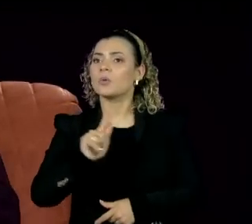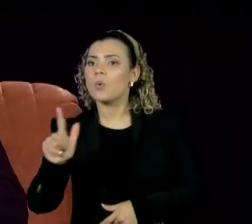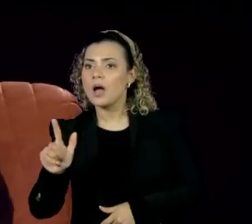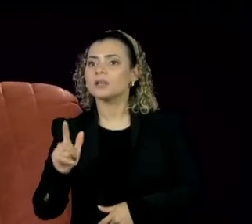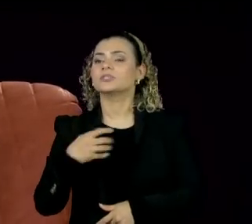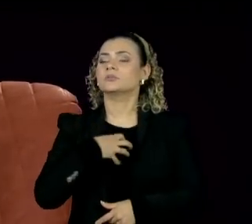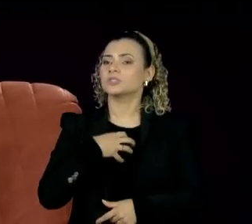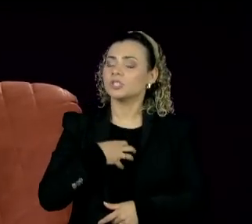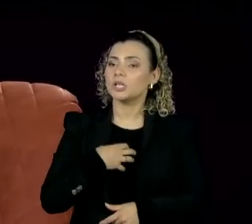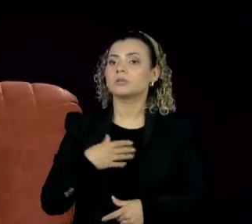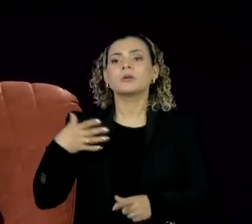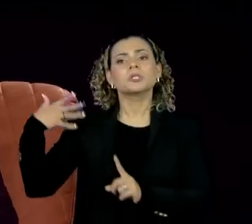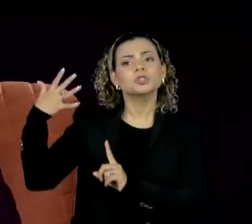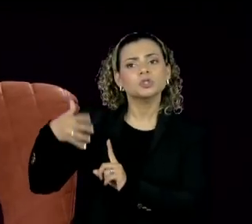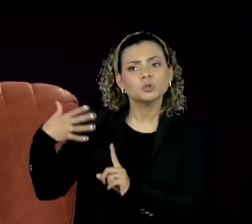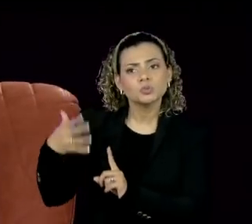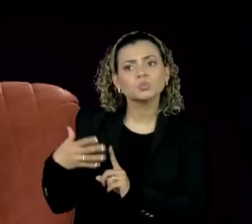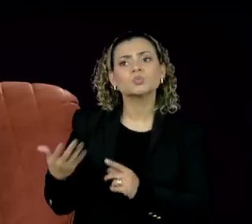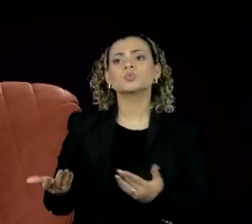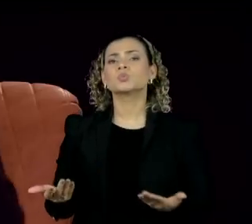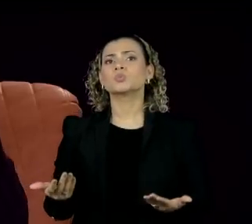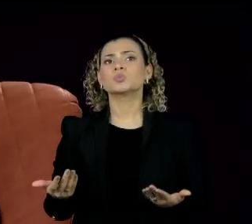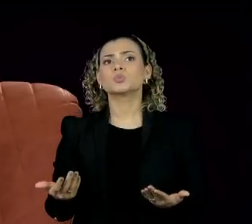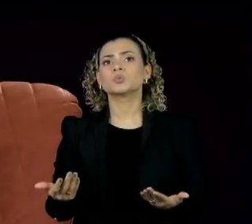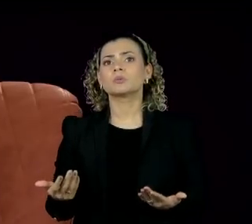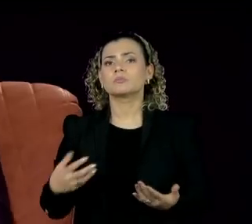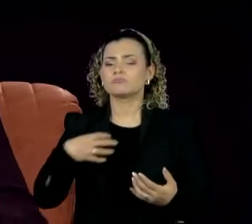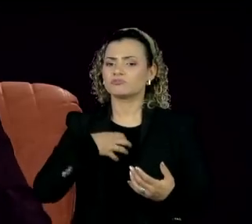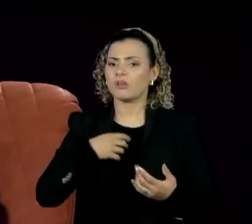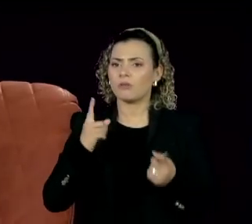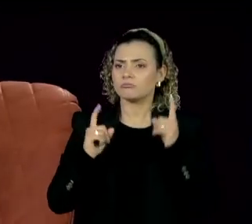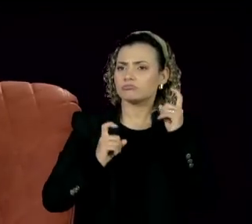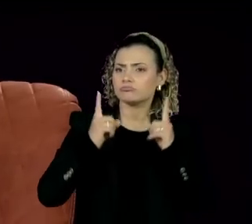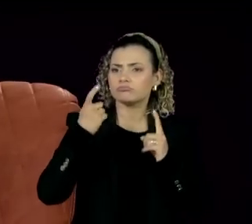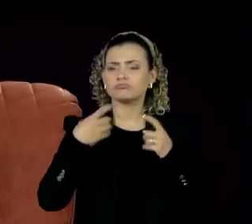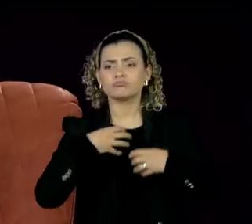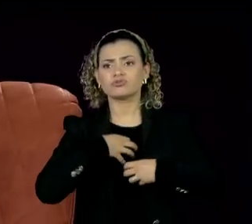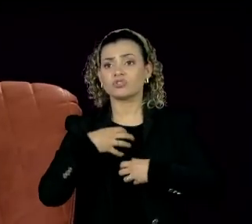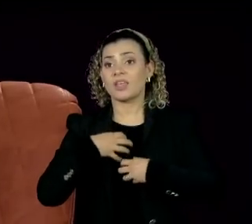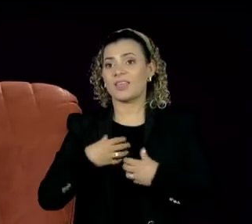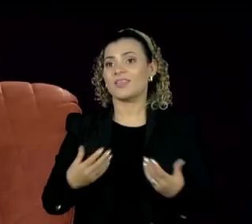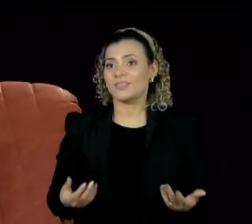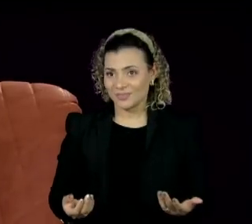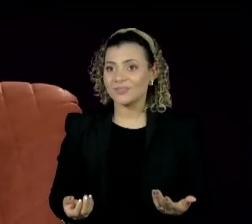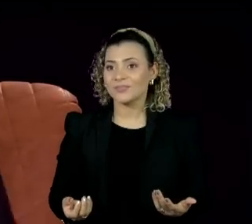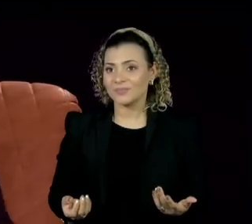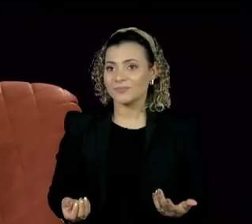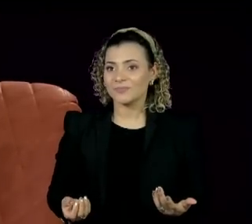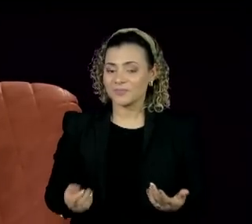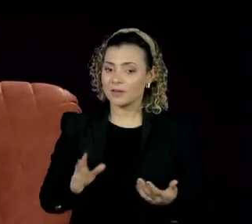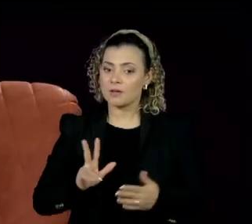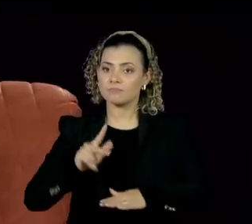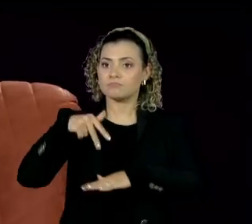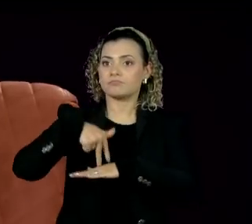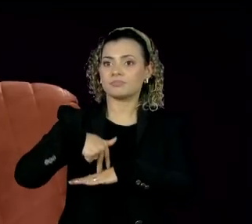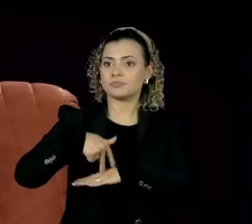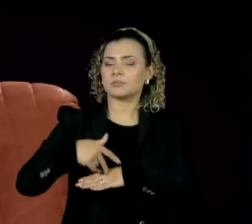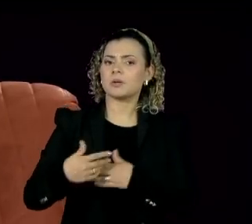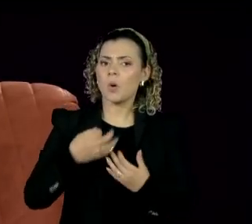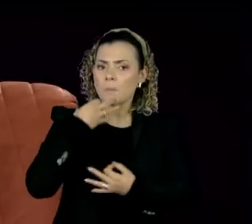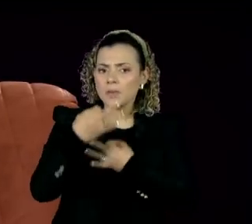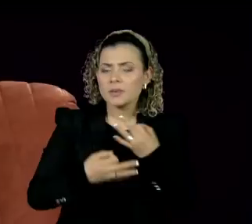linguagem, do discurso, das gírias, do jeito, né, de se colocar no